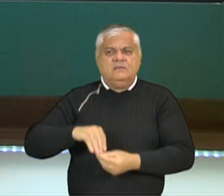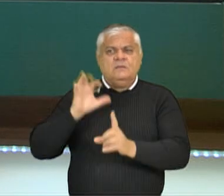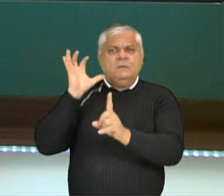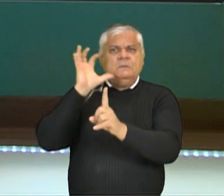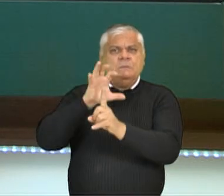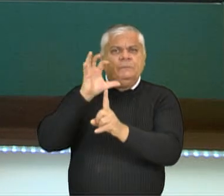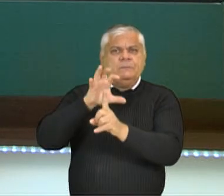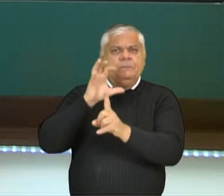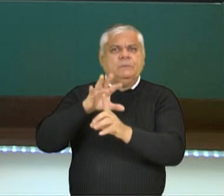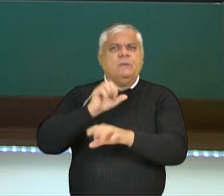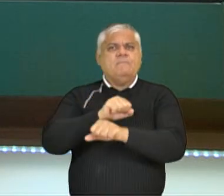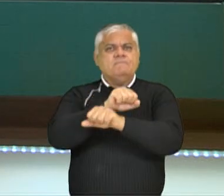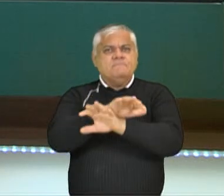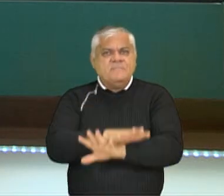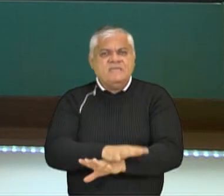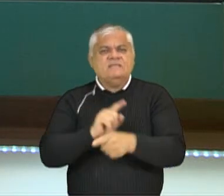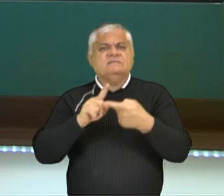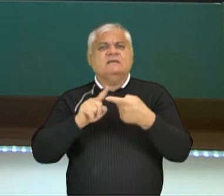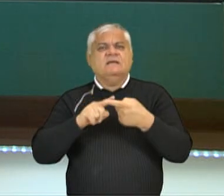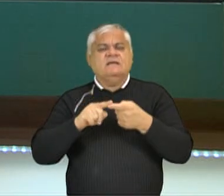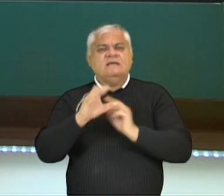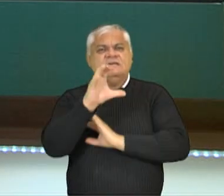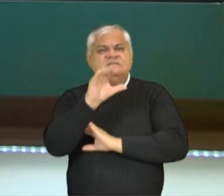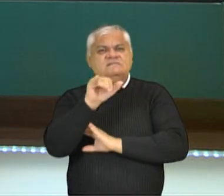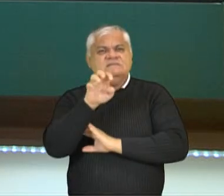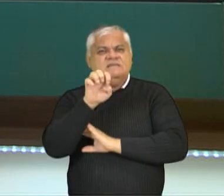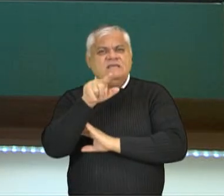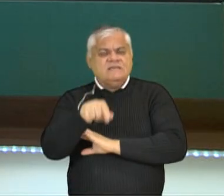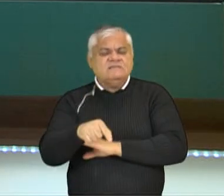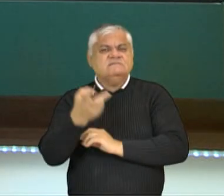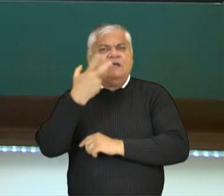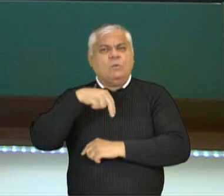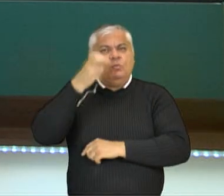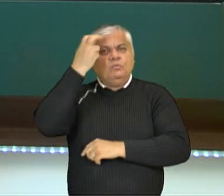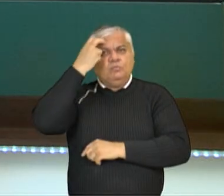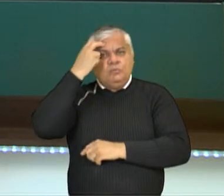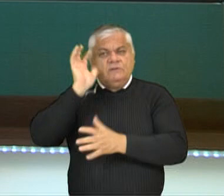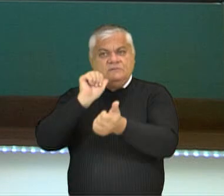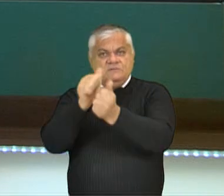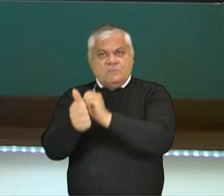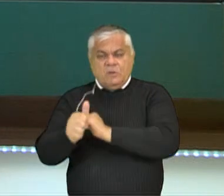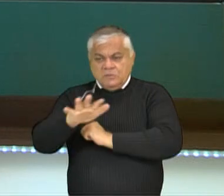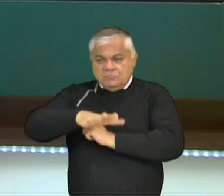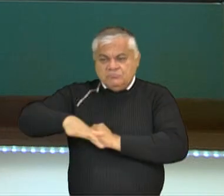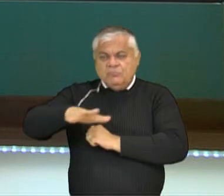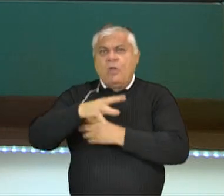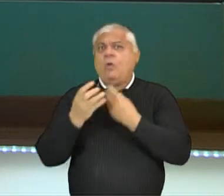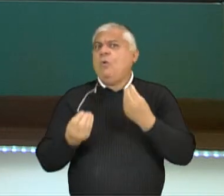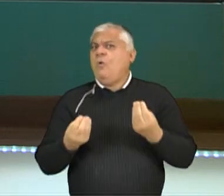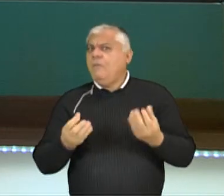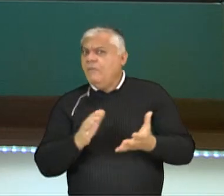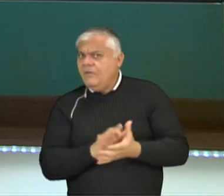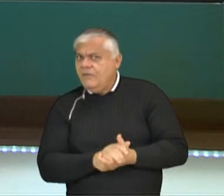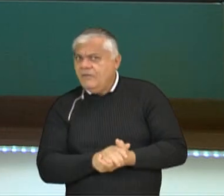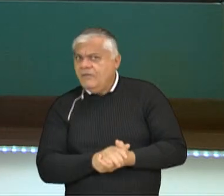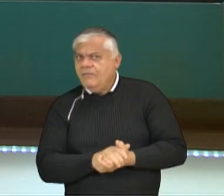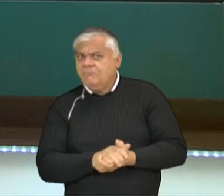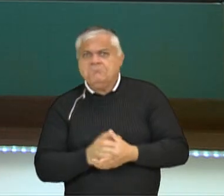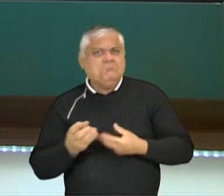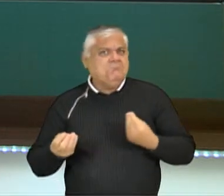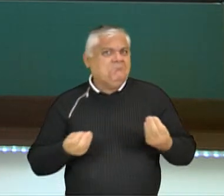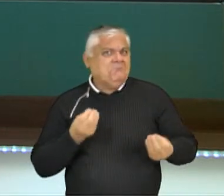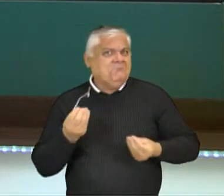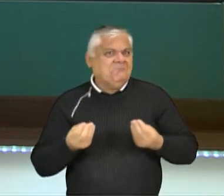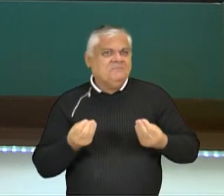da mídia, da ciência e a indústria cultural nas práticas esportivas. Como que a ciência, né, a gente vai pegar